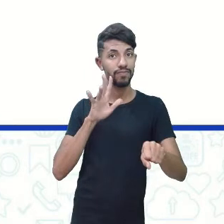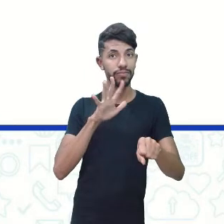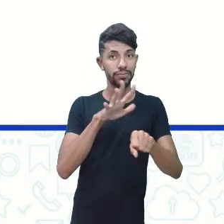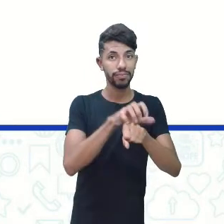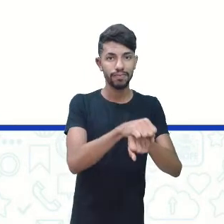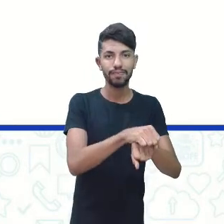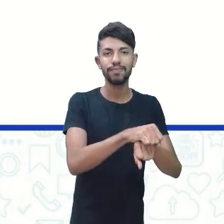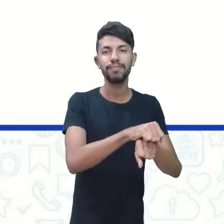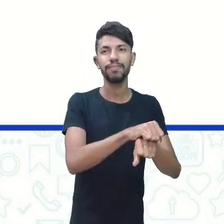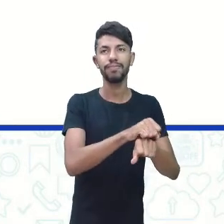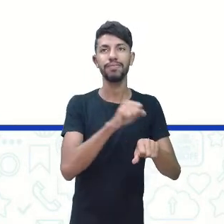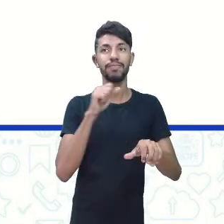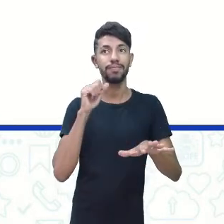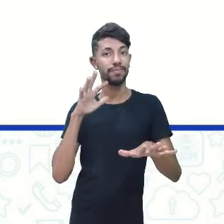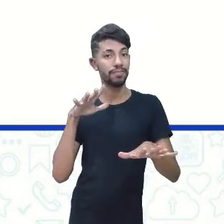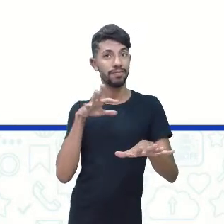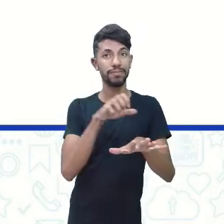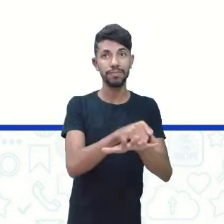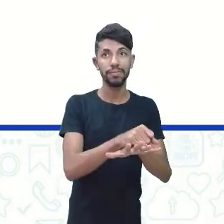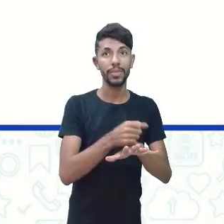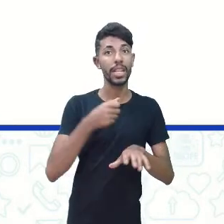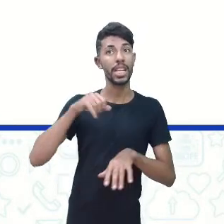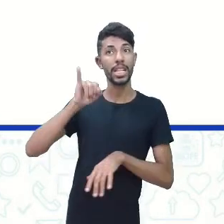colonização, imperialismo,